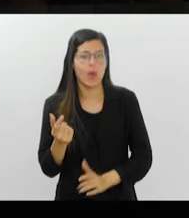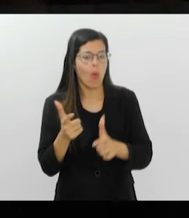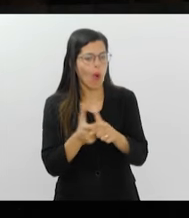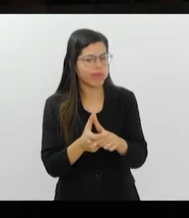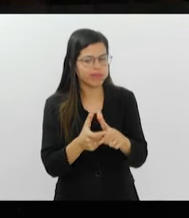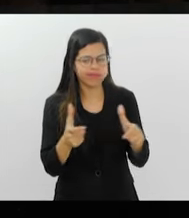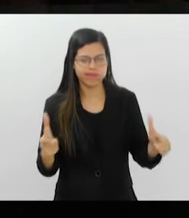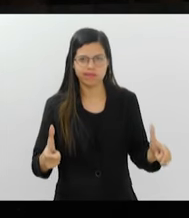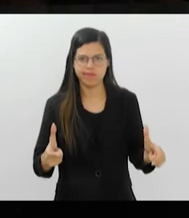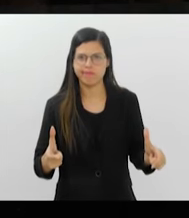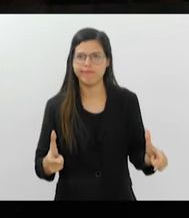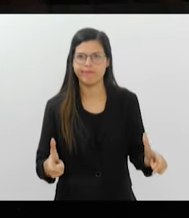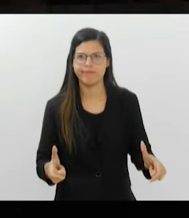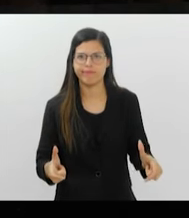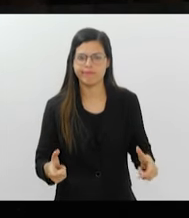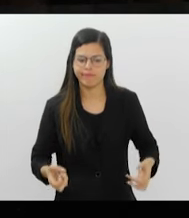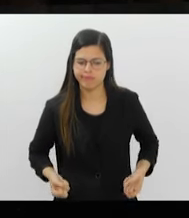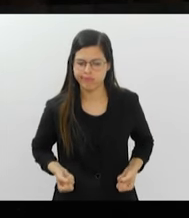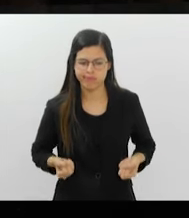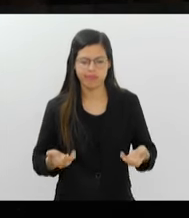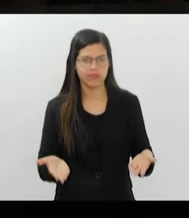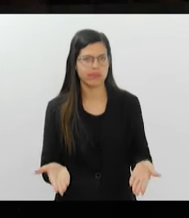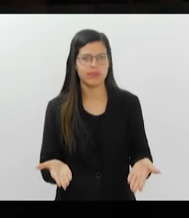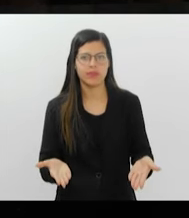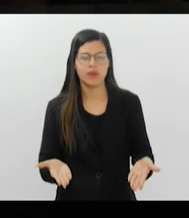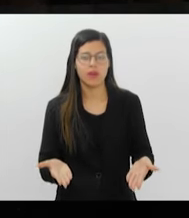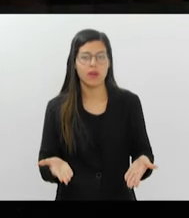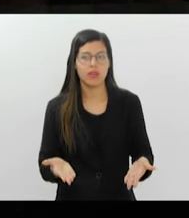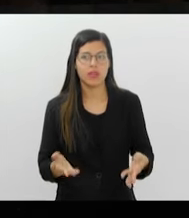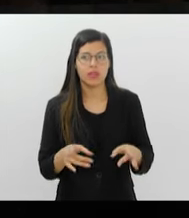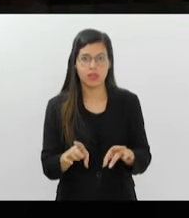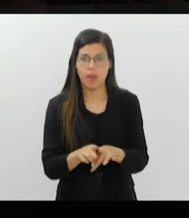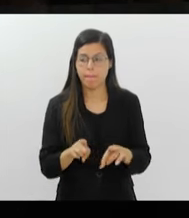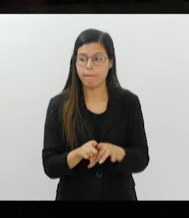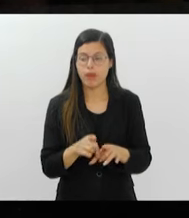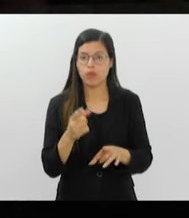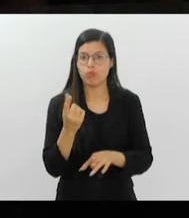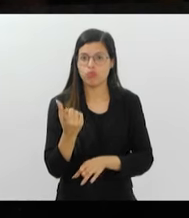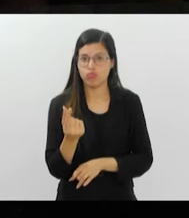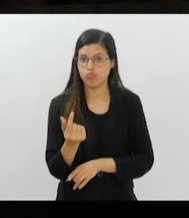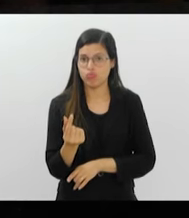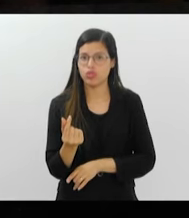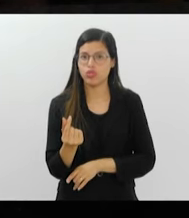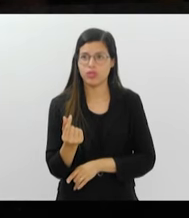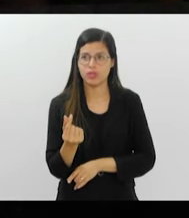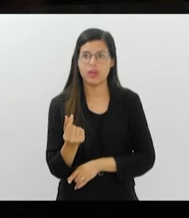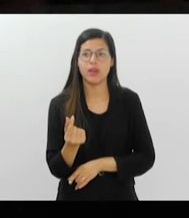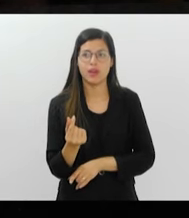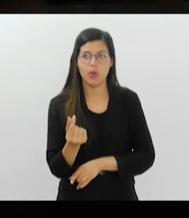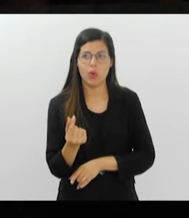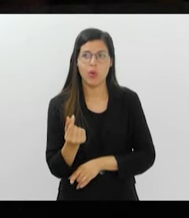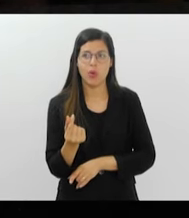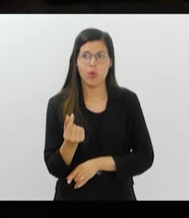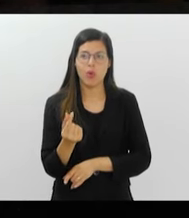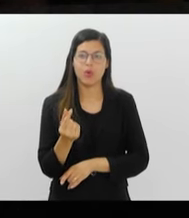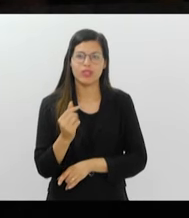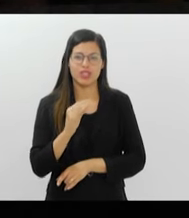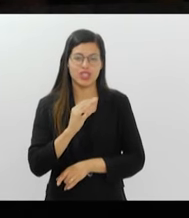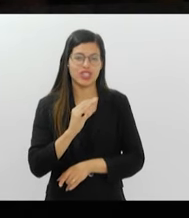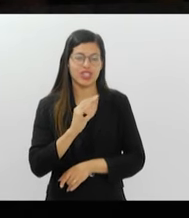estratosférica, fora o dinheiro que transitou pelo esse país, de Caixa